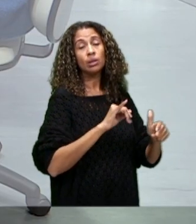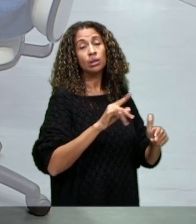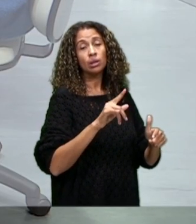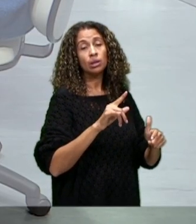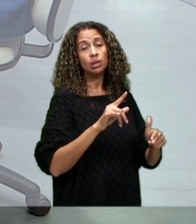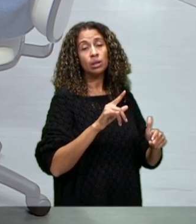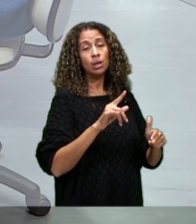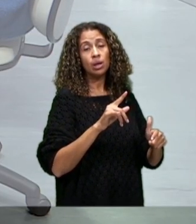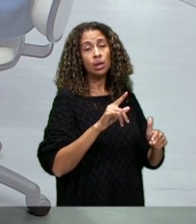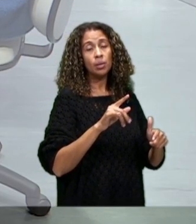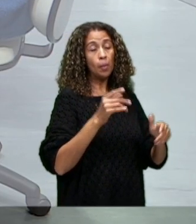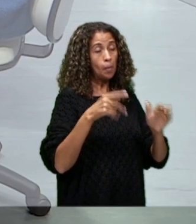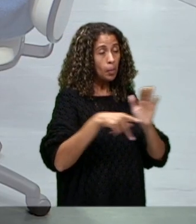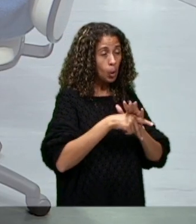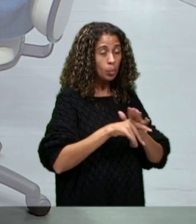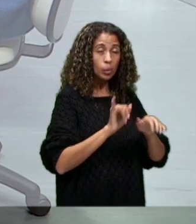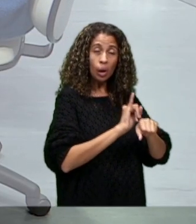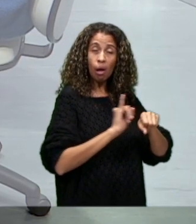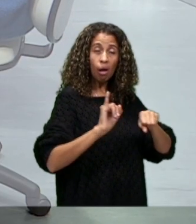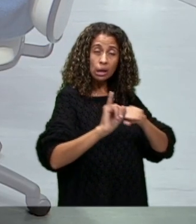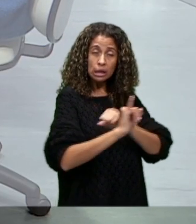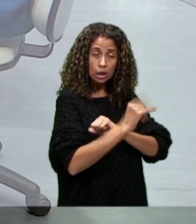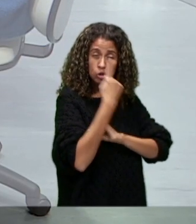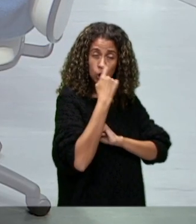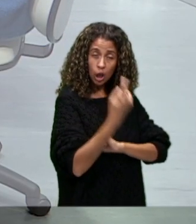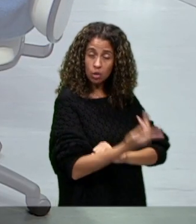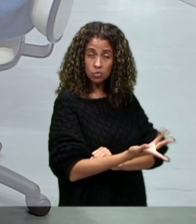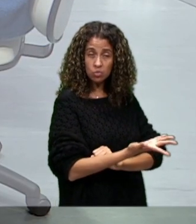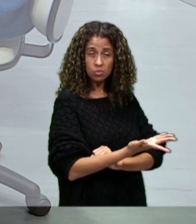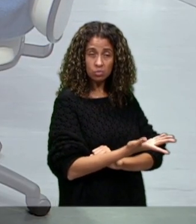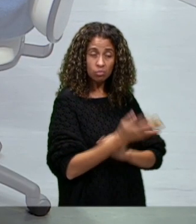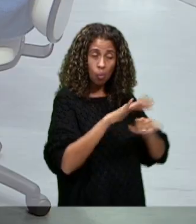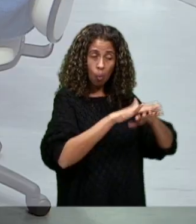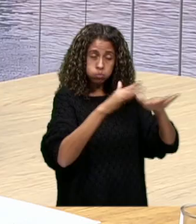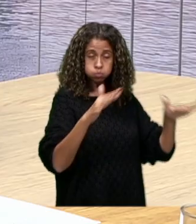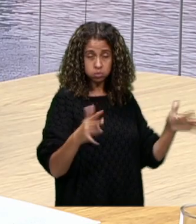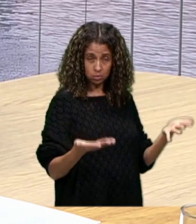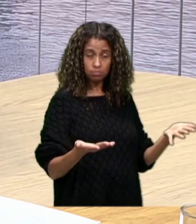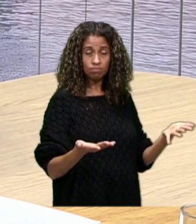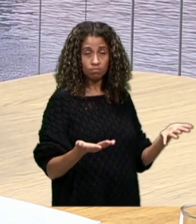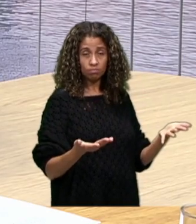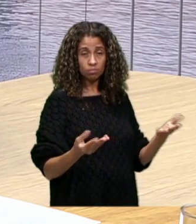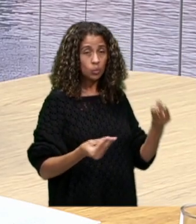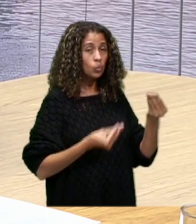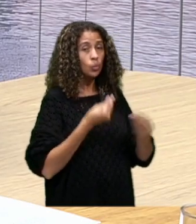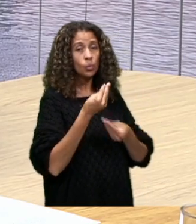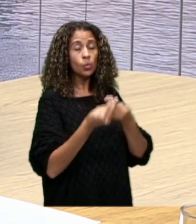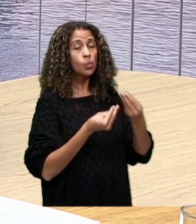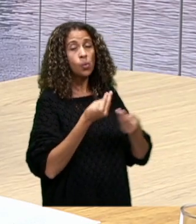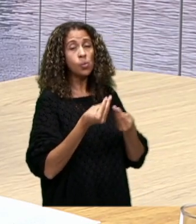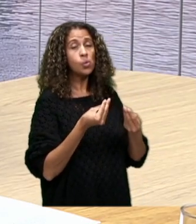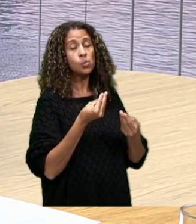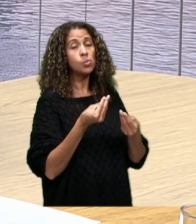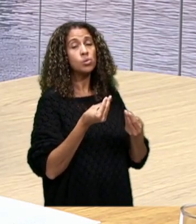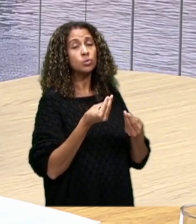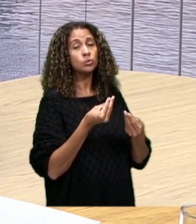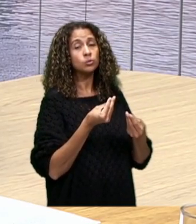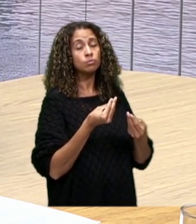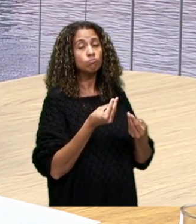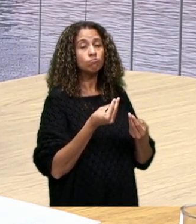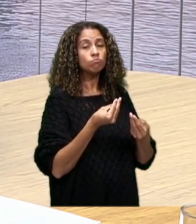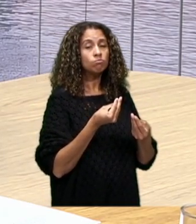de resíduo nosso. Quer dizer, como fazer para que, em